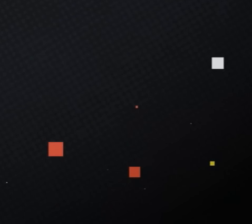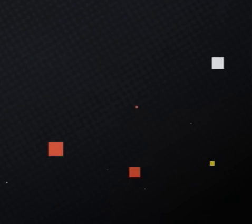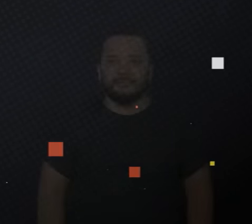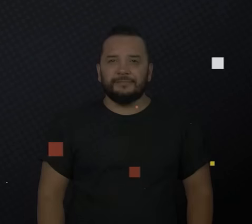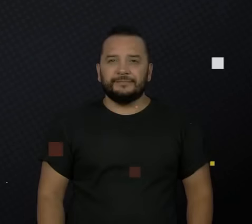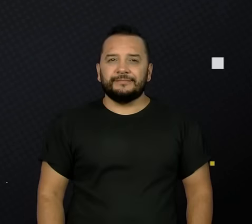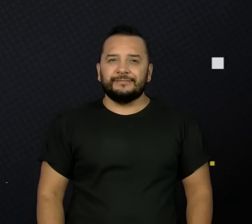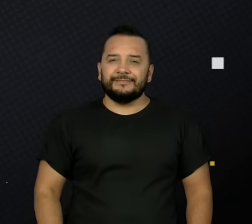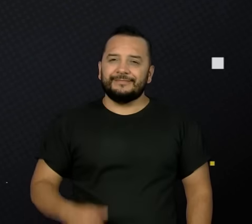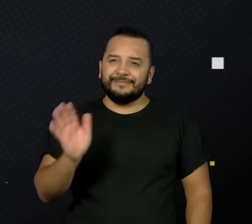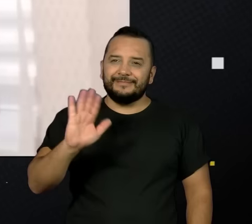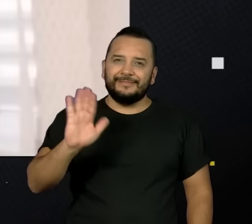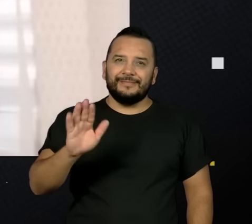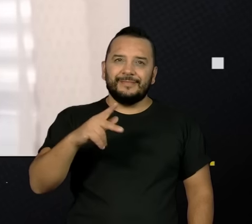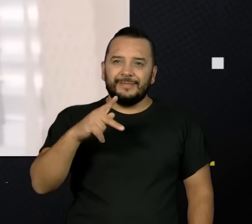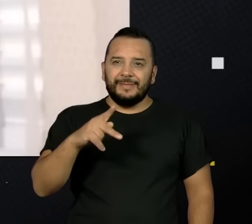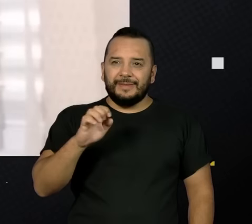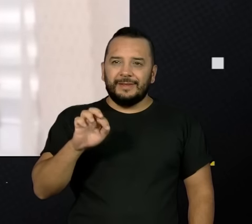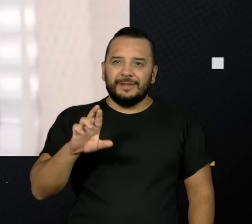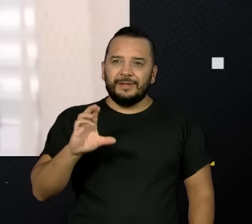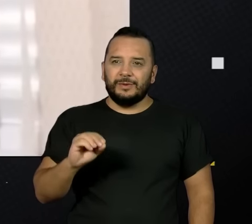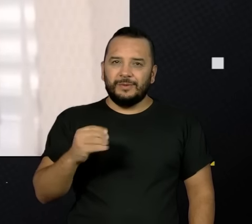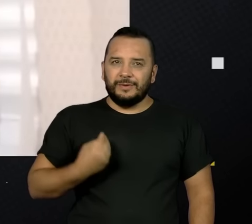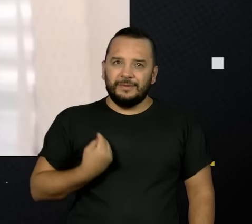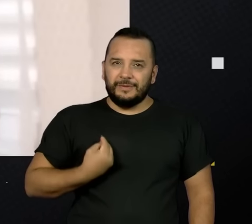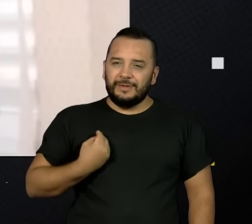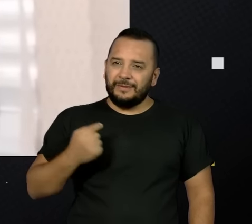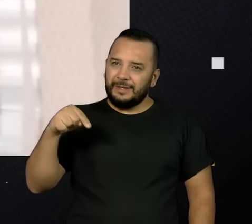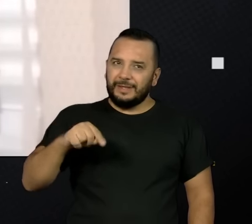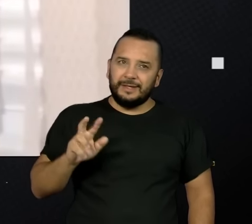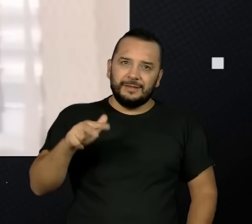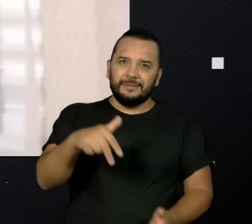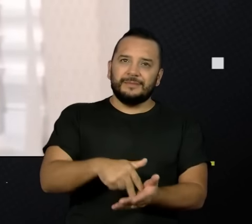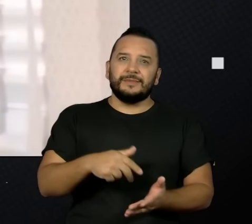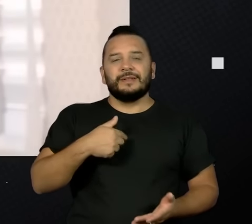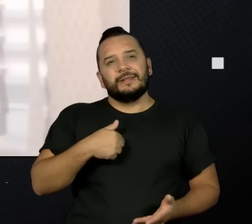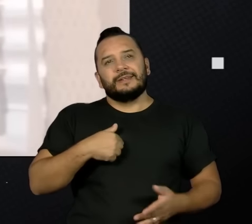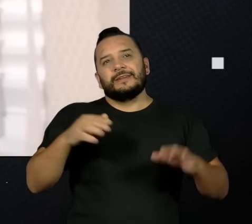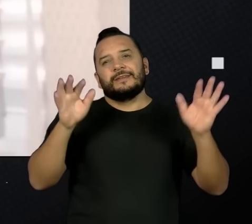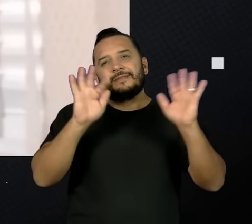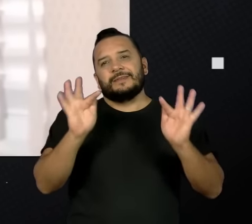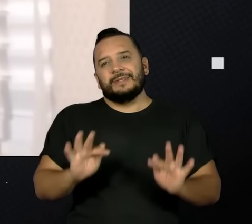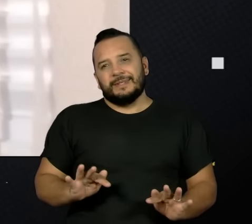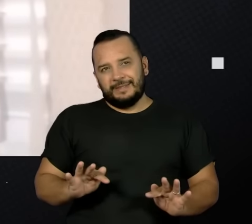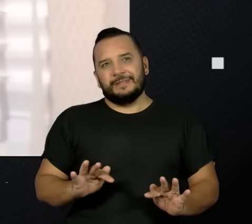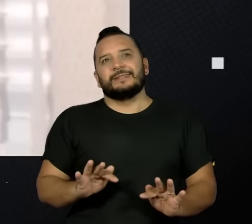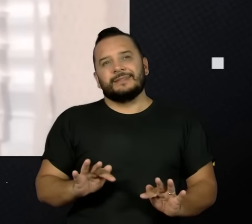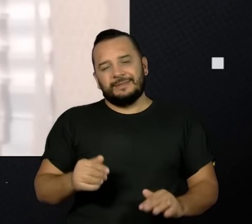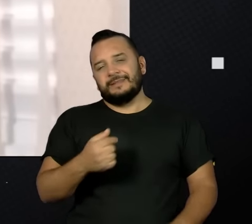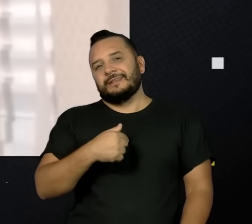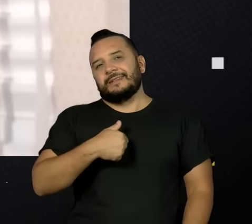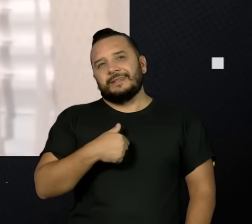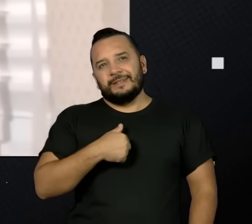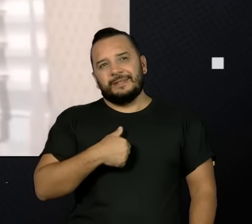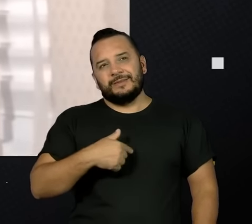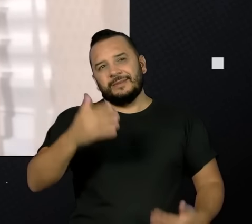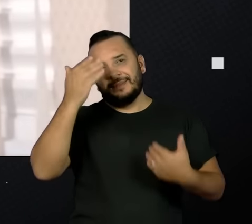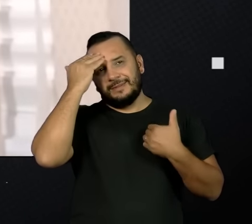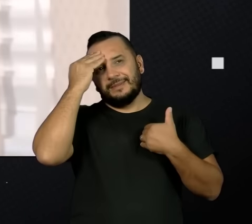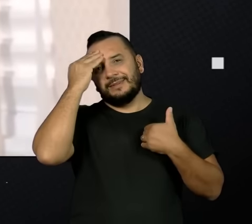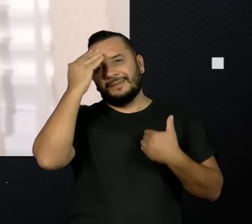Salve, Pedro Bandeira, passando aqui para dizer que eu sou uma pessoa muito feliz, eu sou uma pessoa extremamente